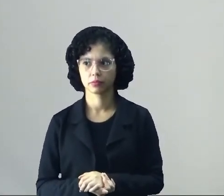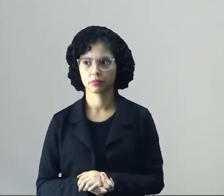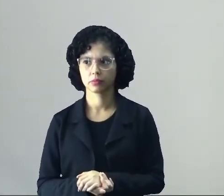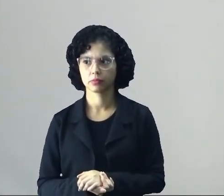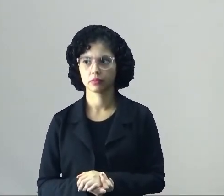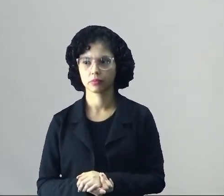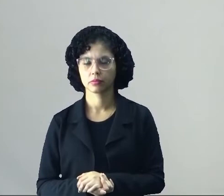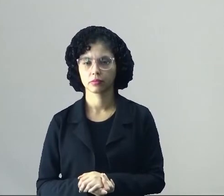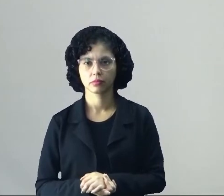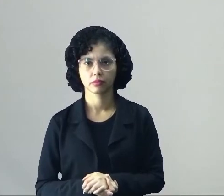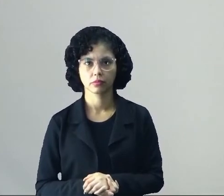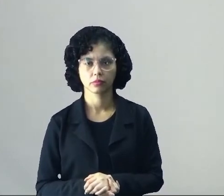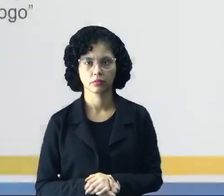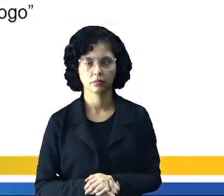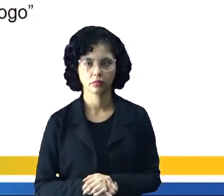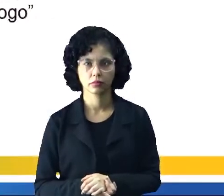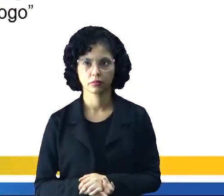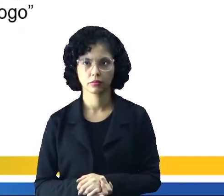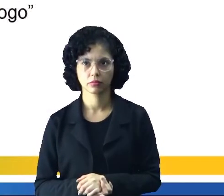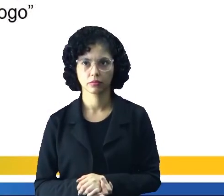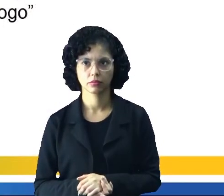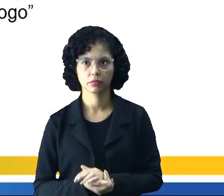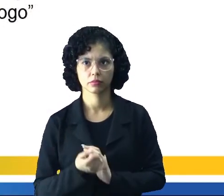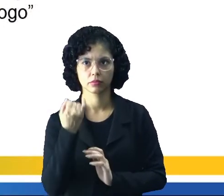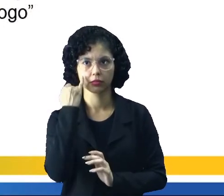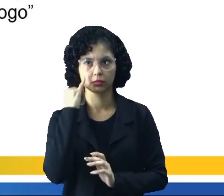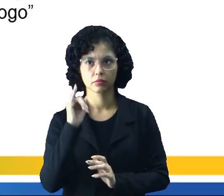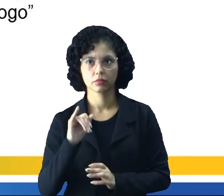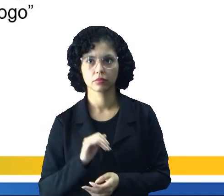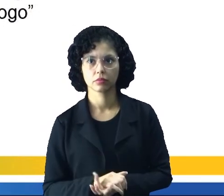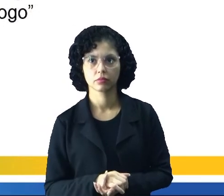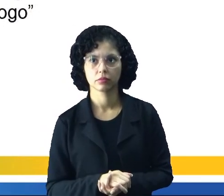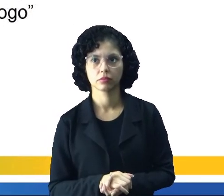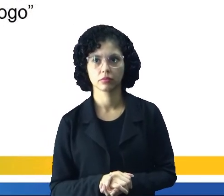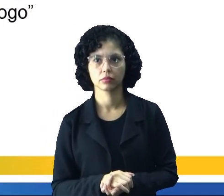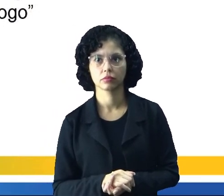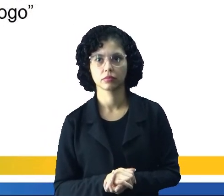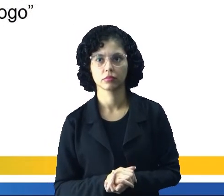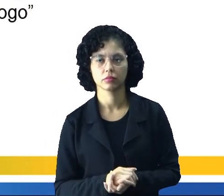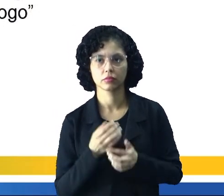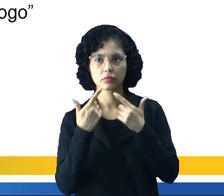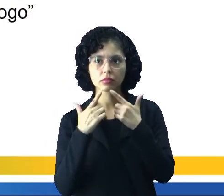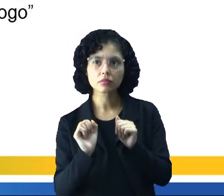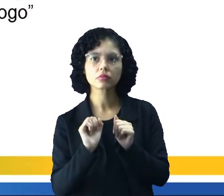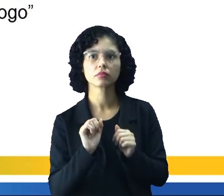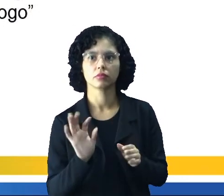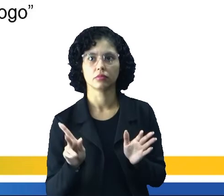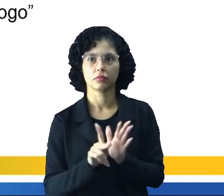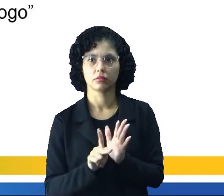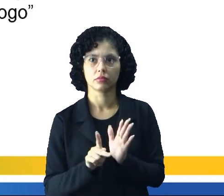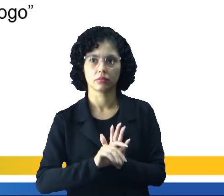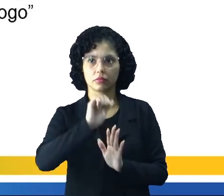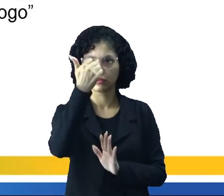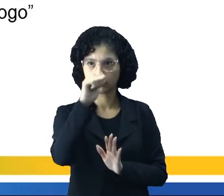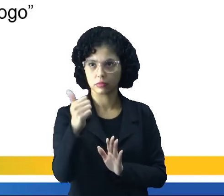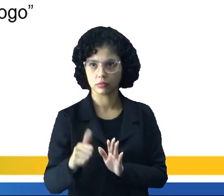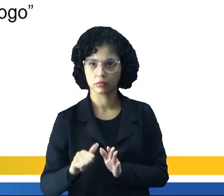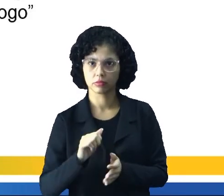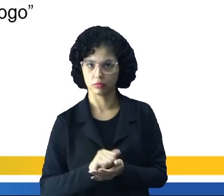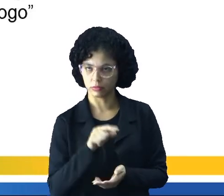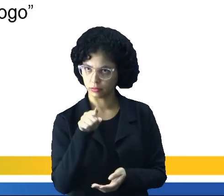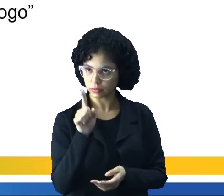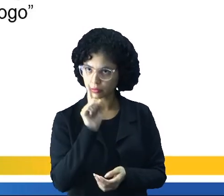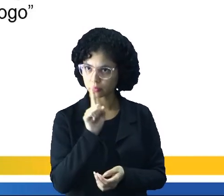lá? Então, a ideia aqui de subjetividade, linguagem sofisticada, não é avaliada